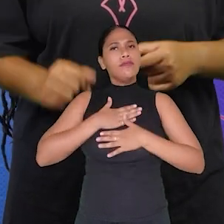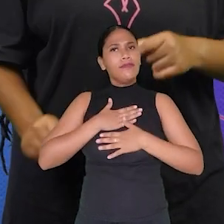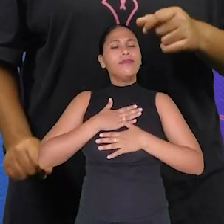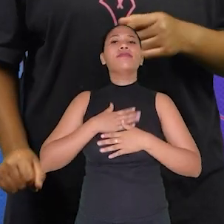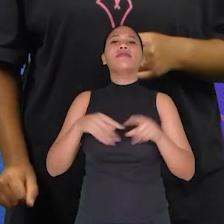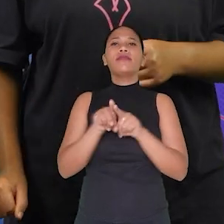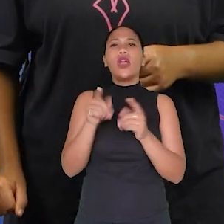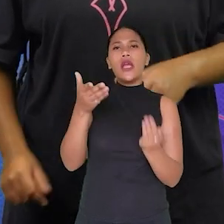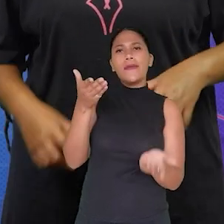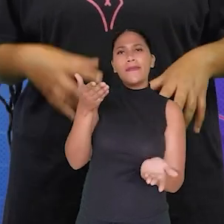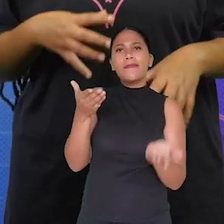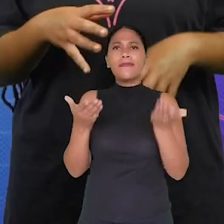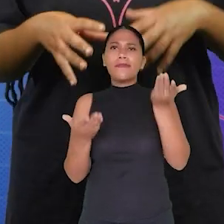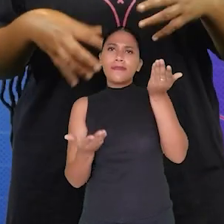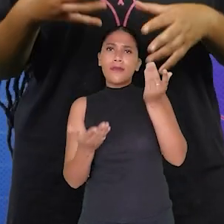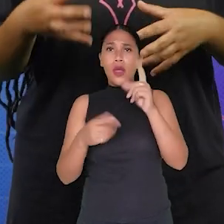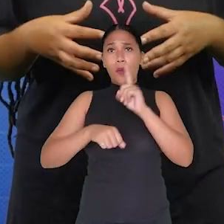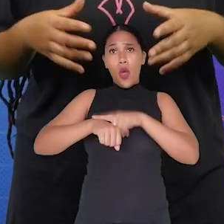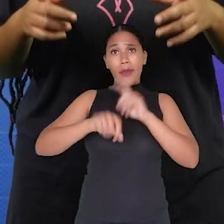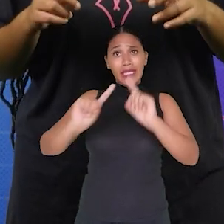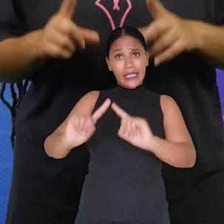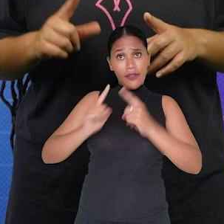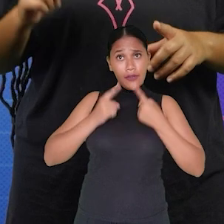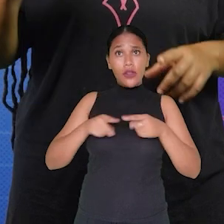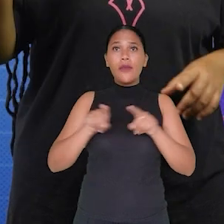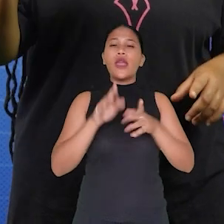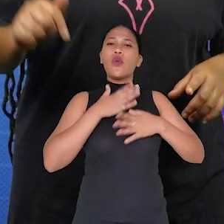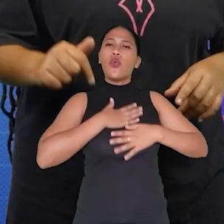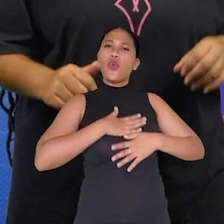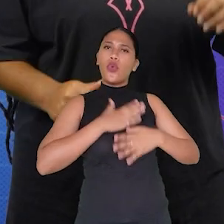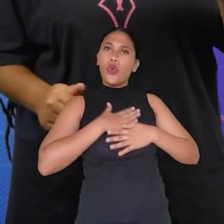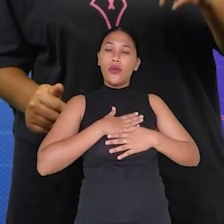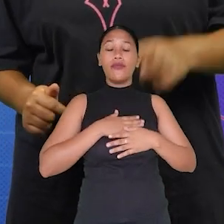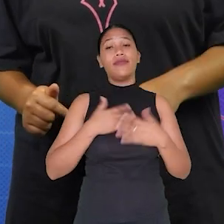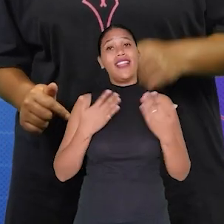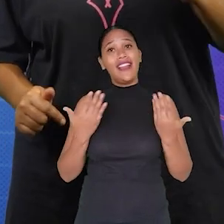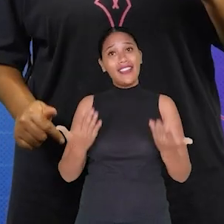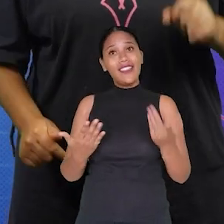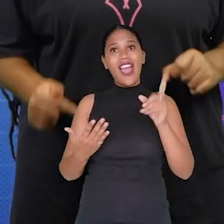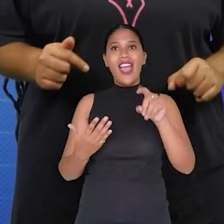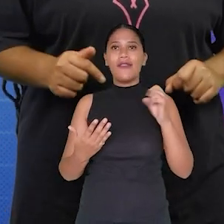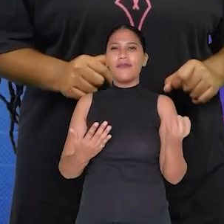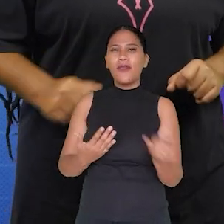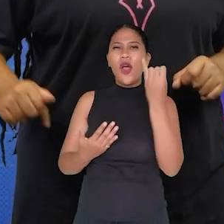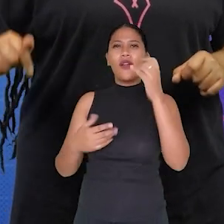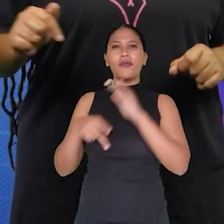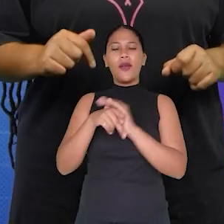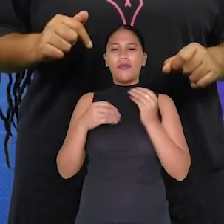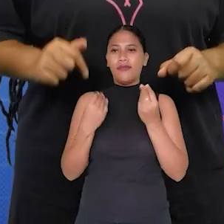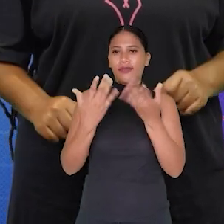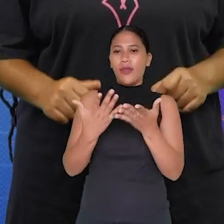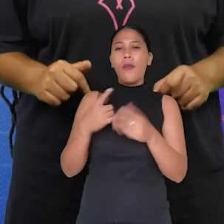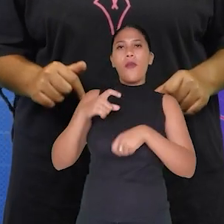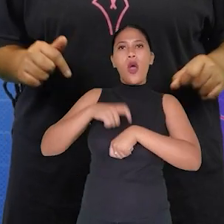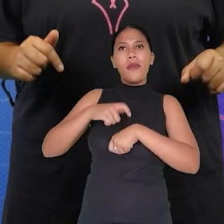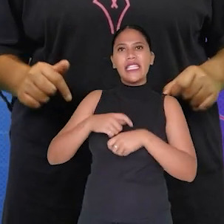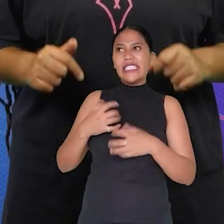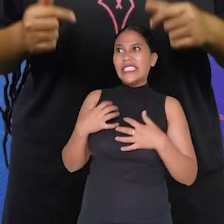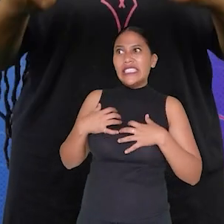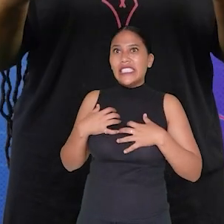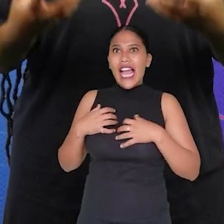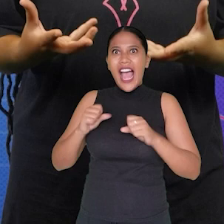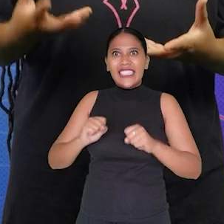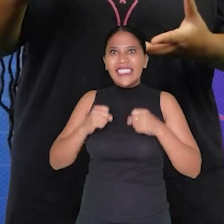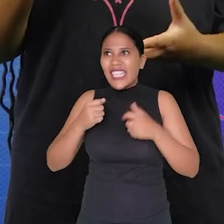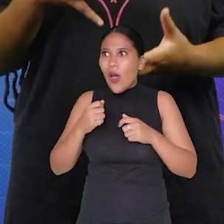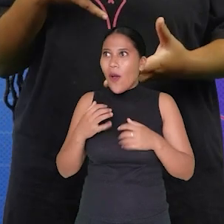e satisfatória para o jogador, mantendo um equilíbrio entre os momentos de desafio e de descanso. Para isso, é importante que o jogo apresente momentos